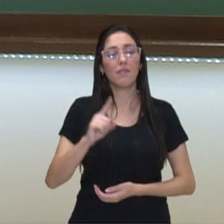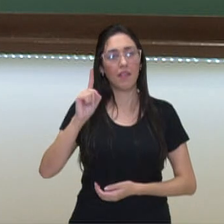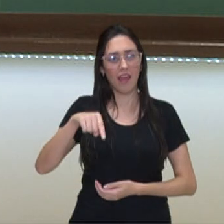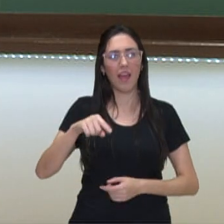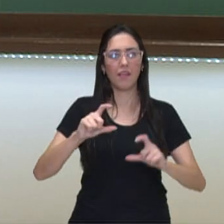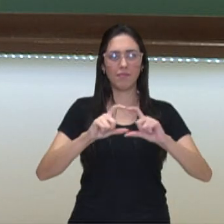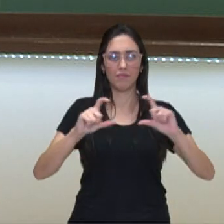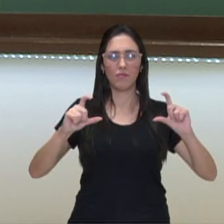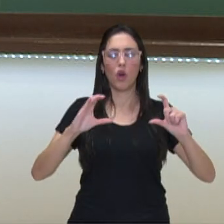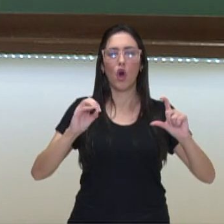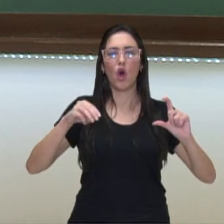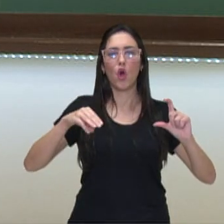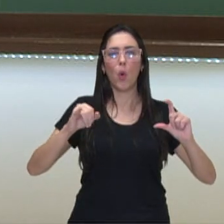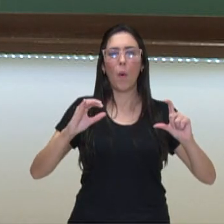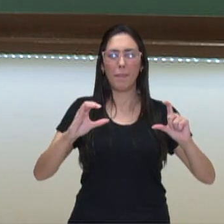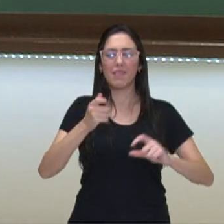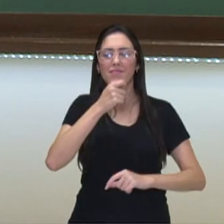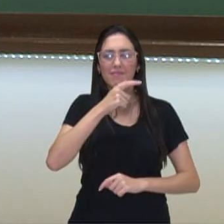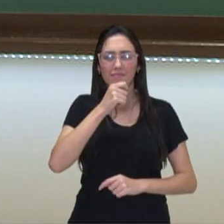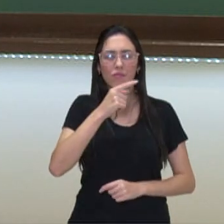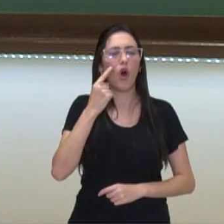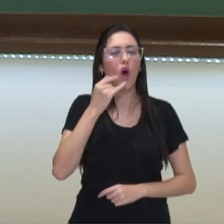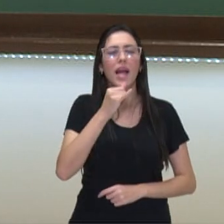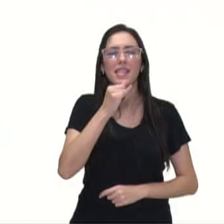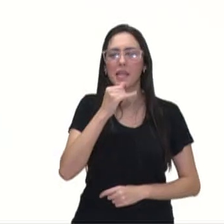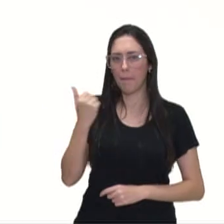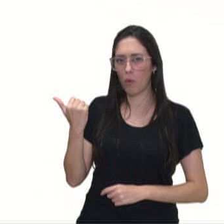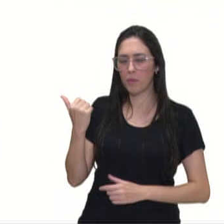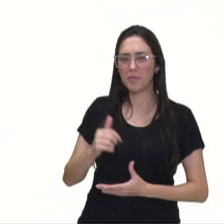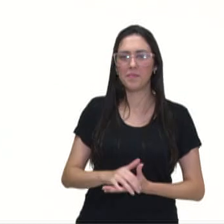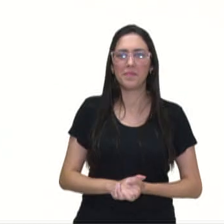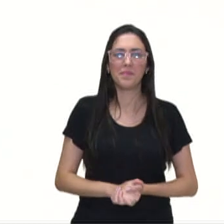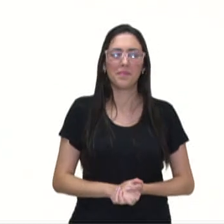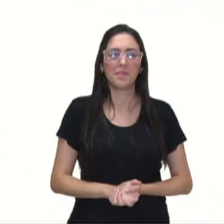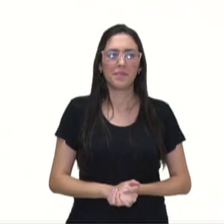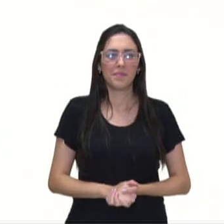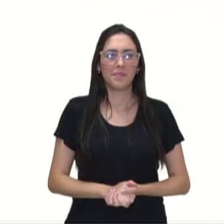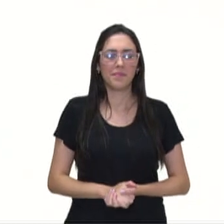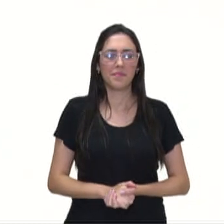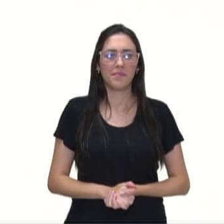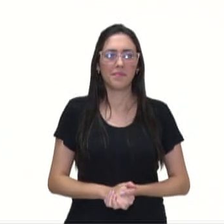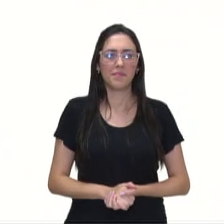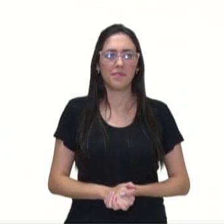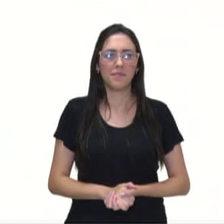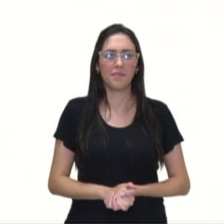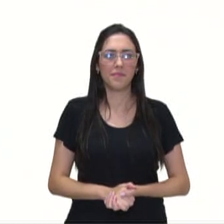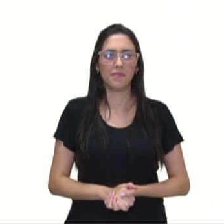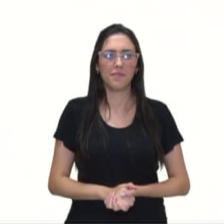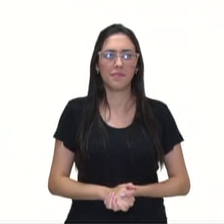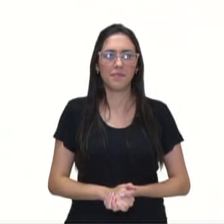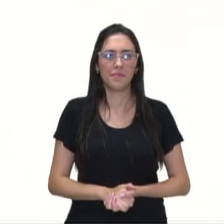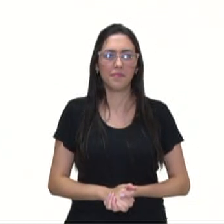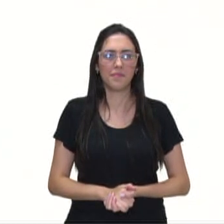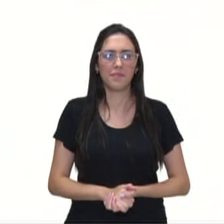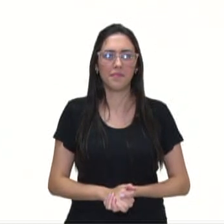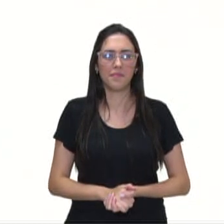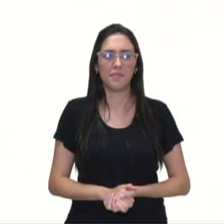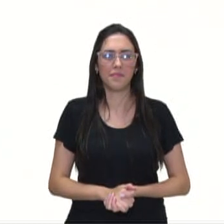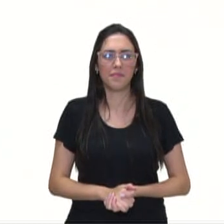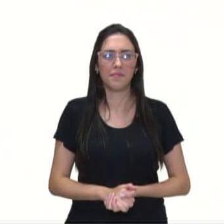strip. Vamos ver esse exemplo? Write the words that's the opposite of the following